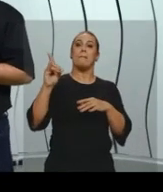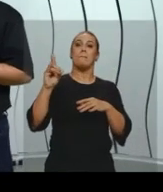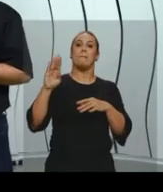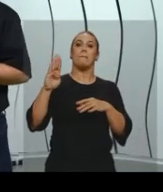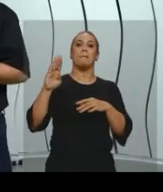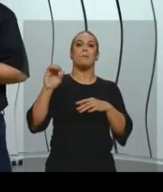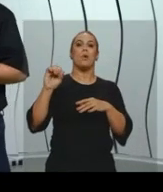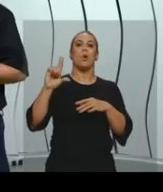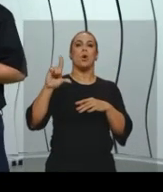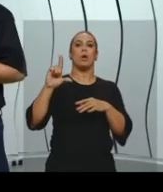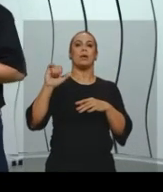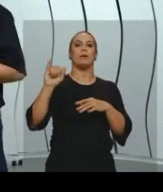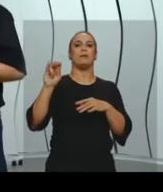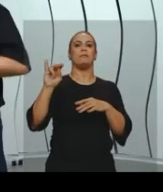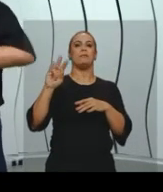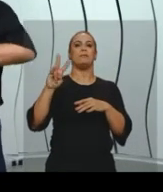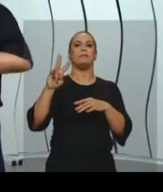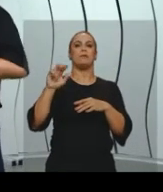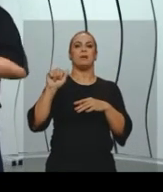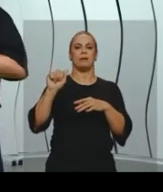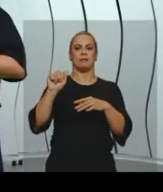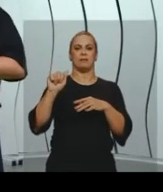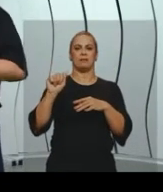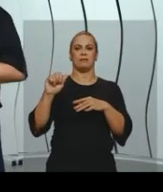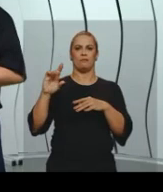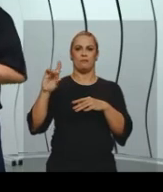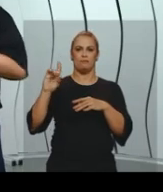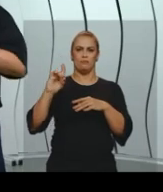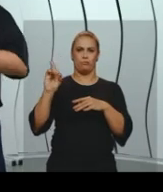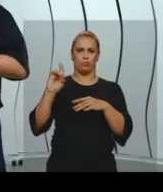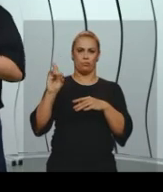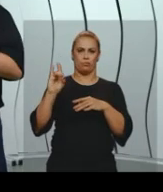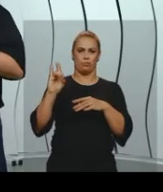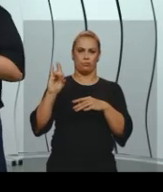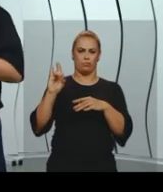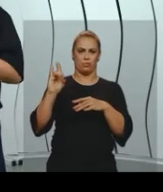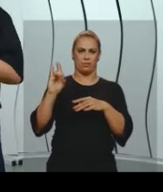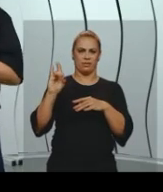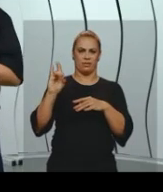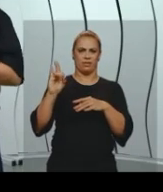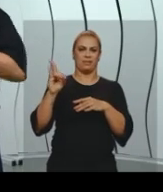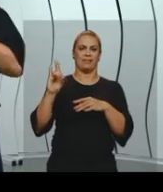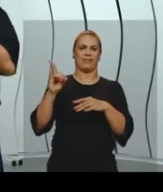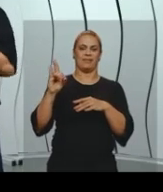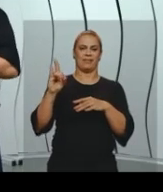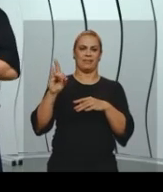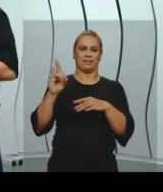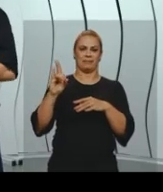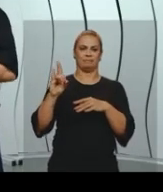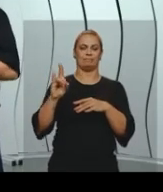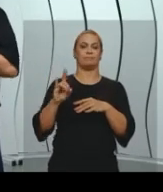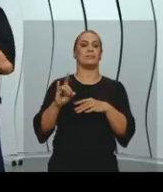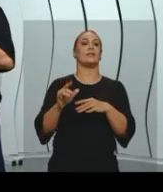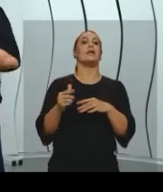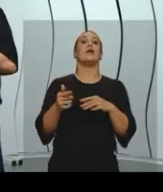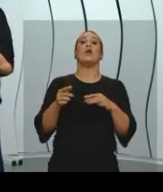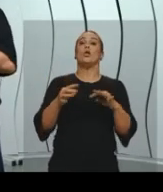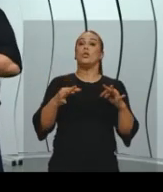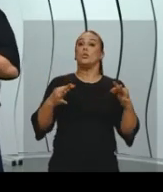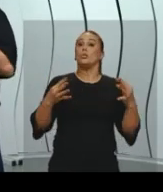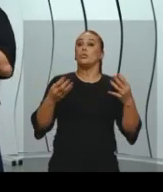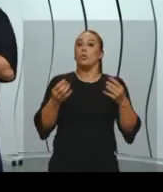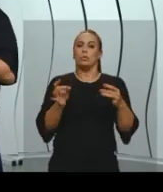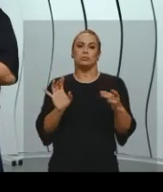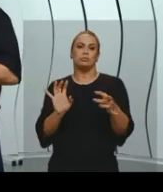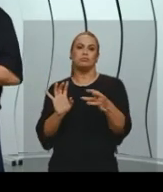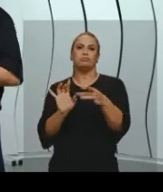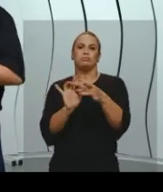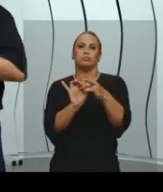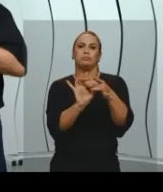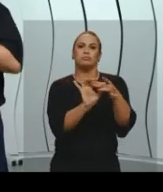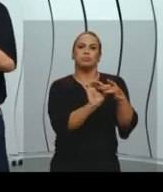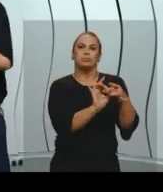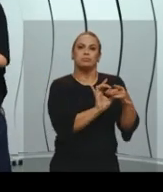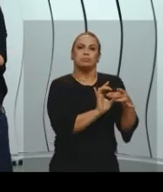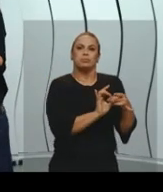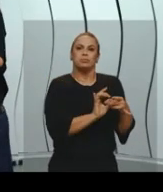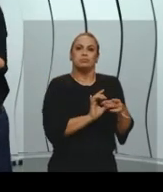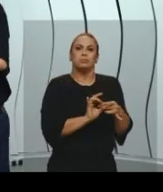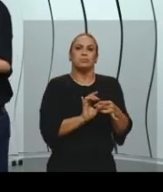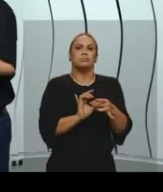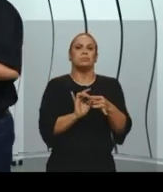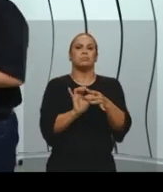países da América do Sul, eles são membros associados, tá? Eles podem, eles são considerados membros, mas são